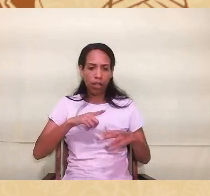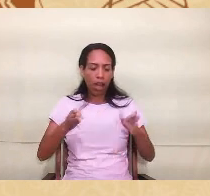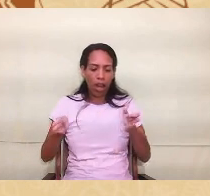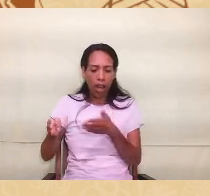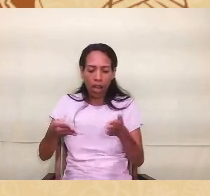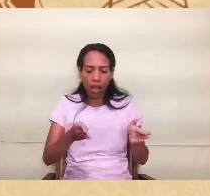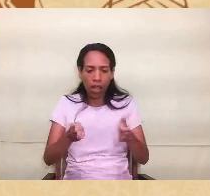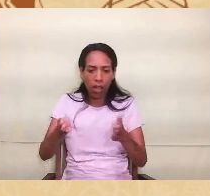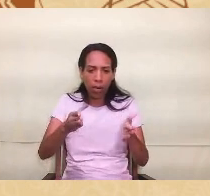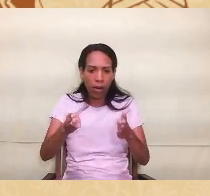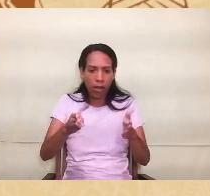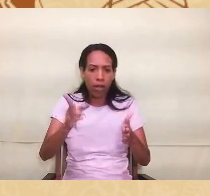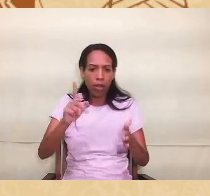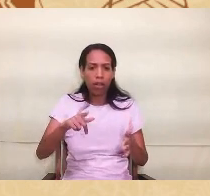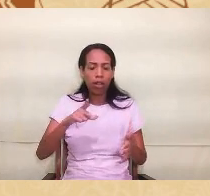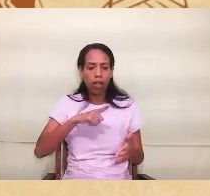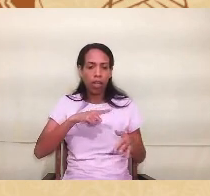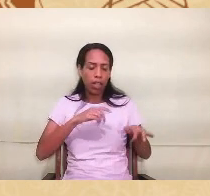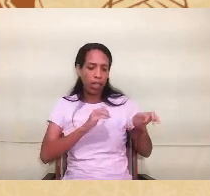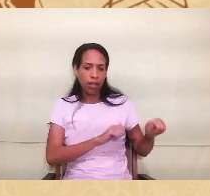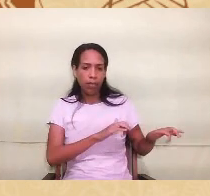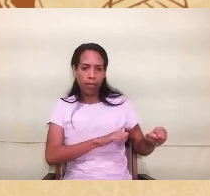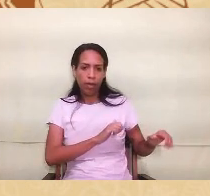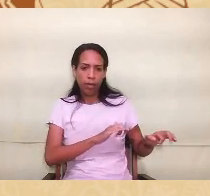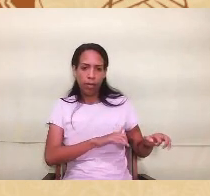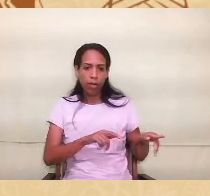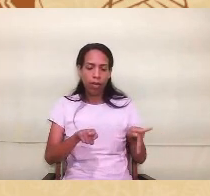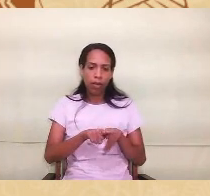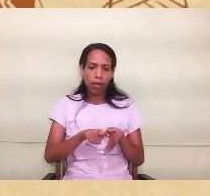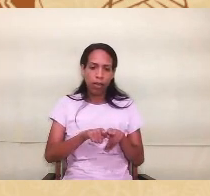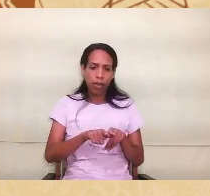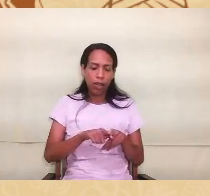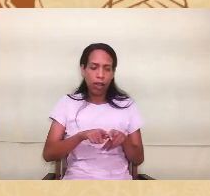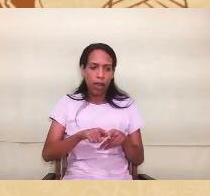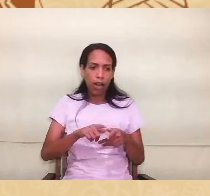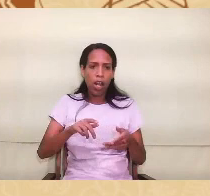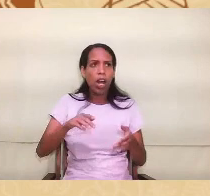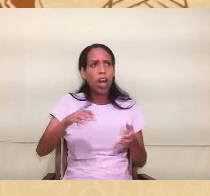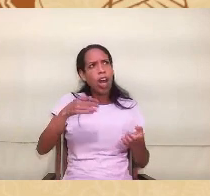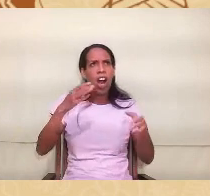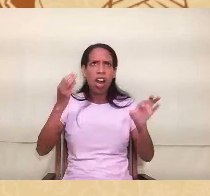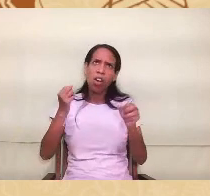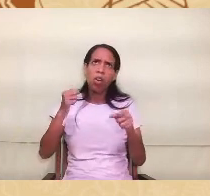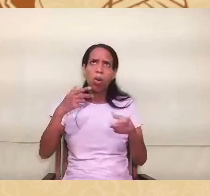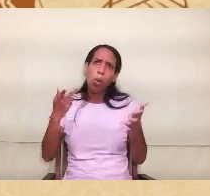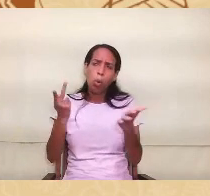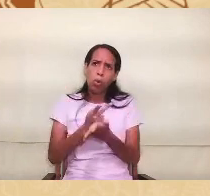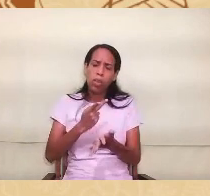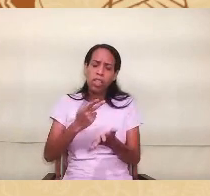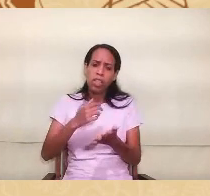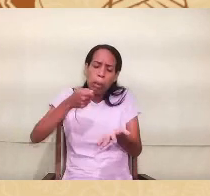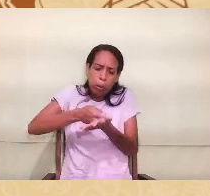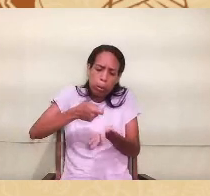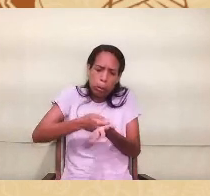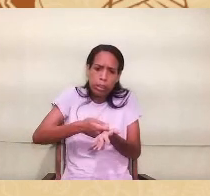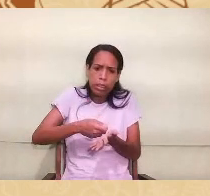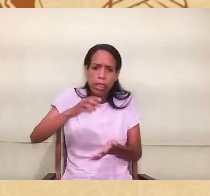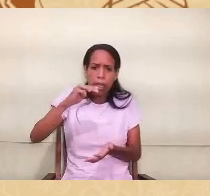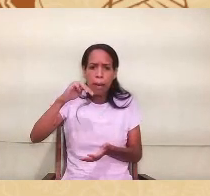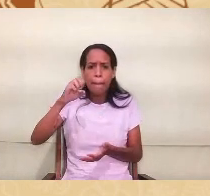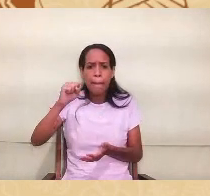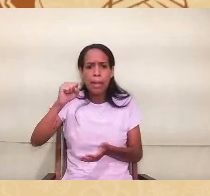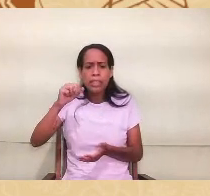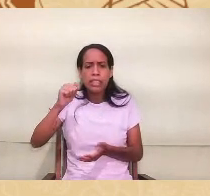setembro, é pensando no massacre que ocorreu no século XVI. É um dos maiores massacres da